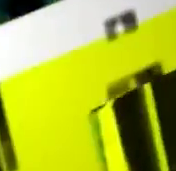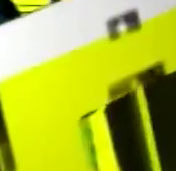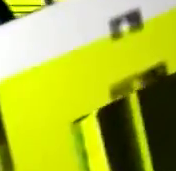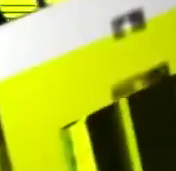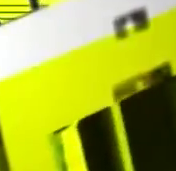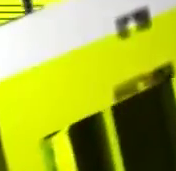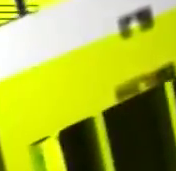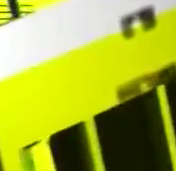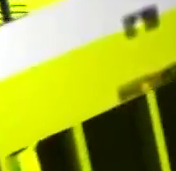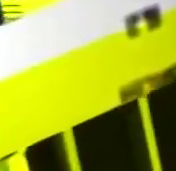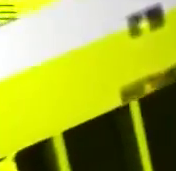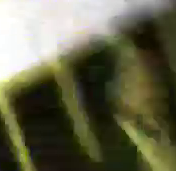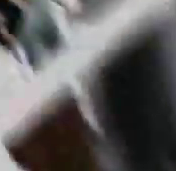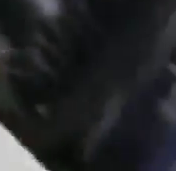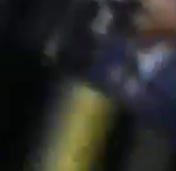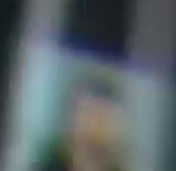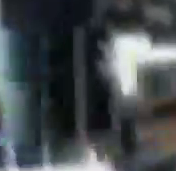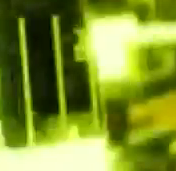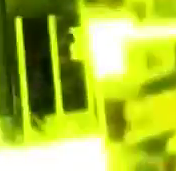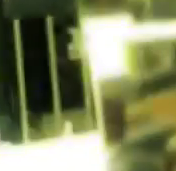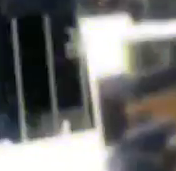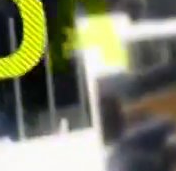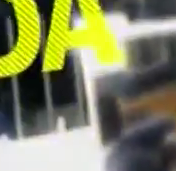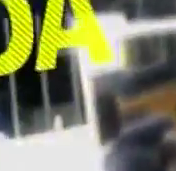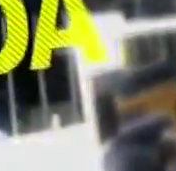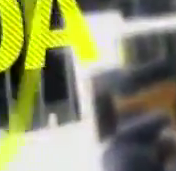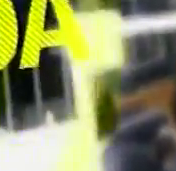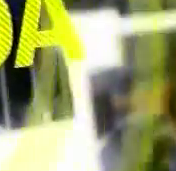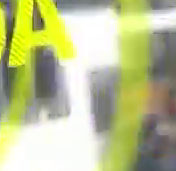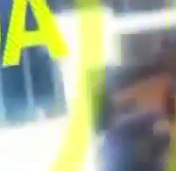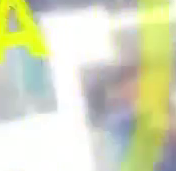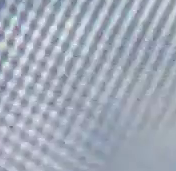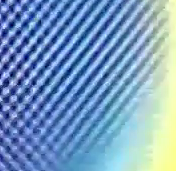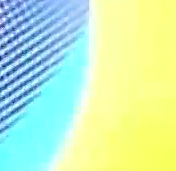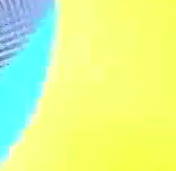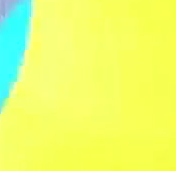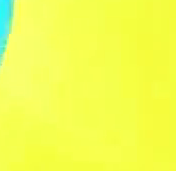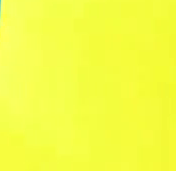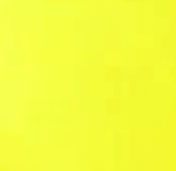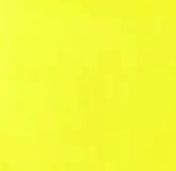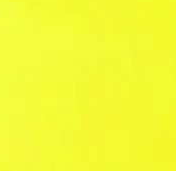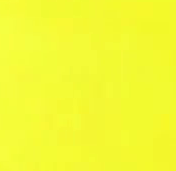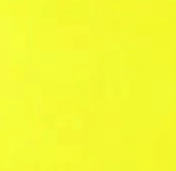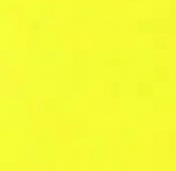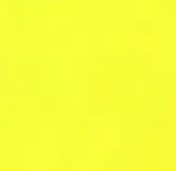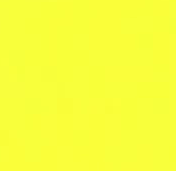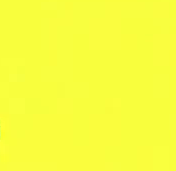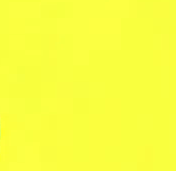Um segundo encaminhamento. Ministério de Santos, no meu estado de São Paulo.